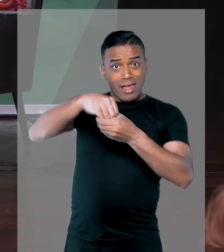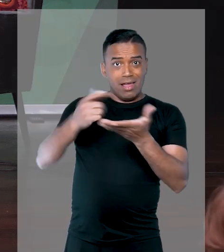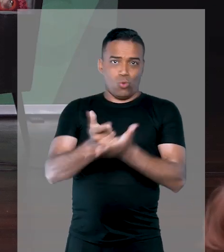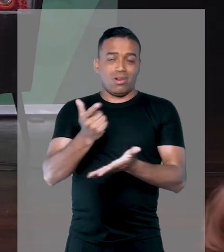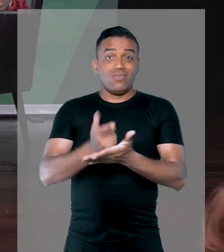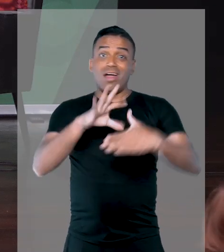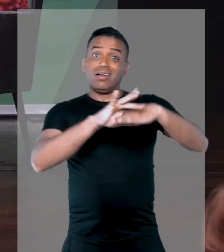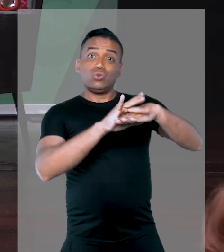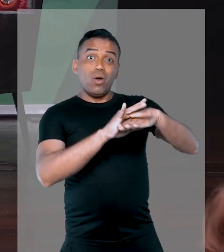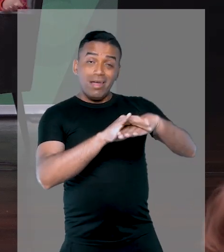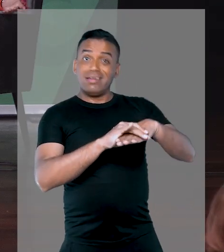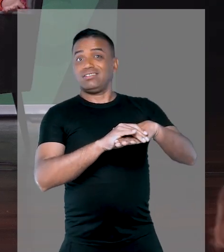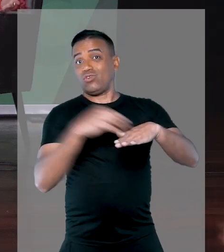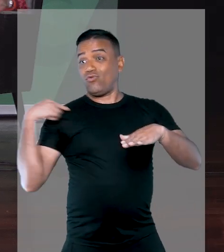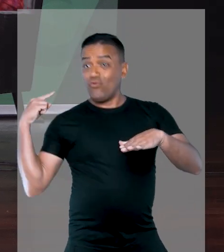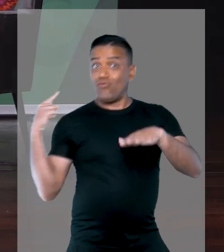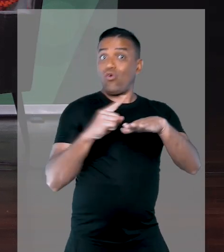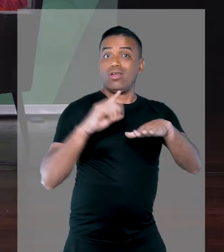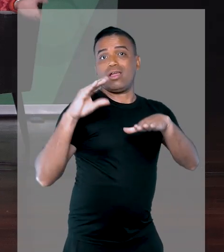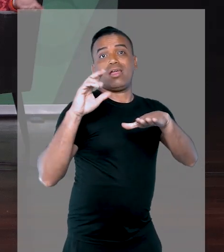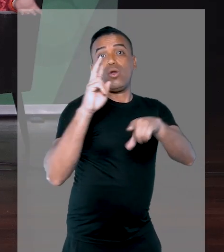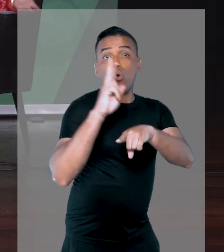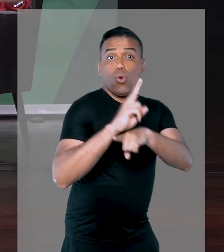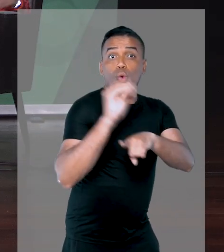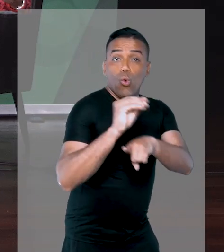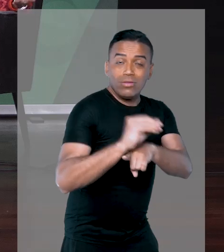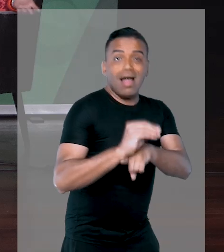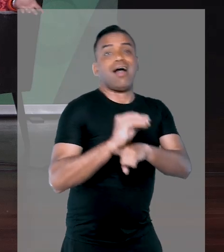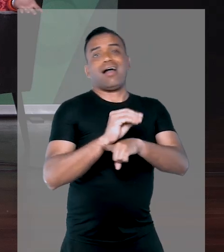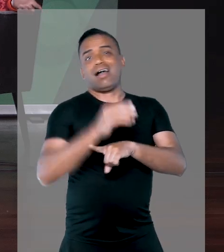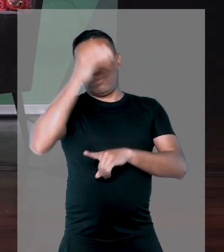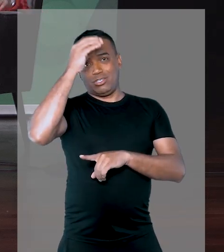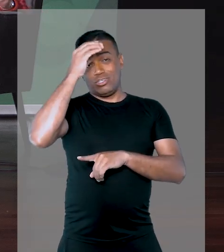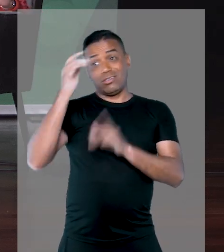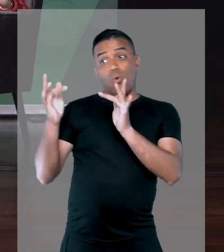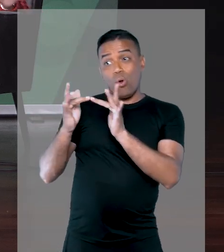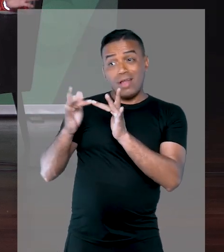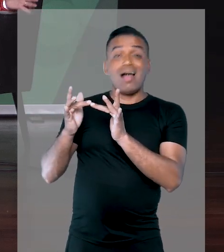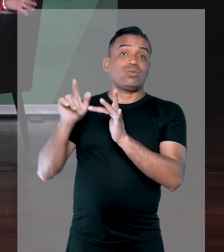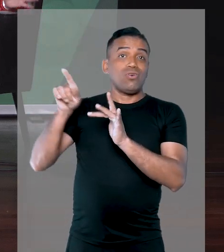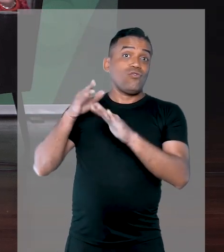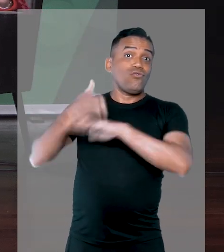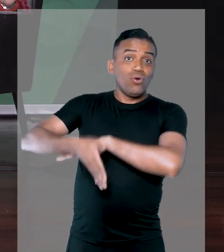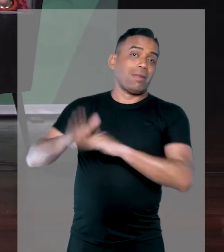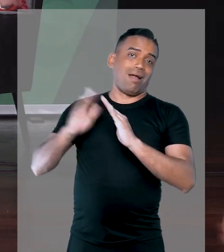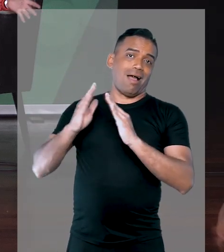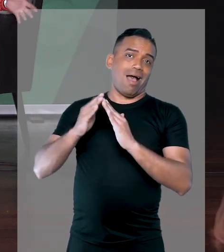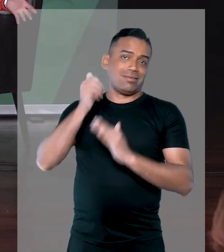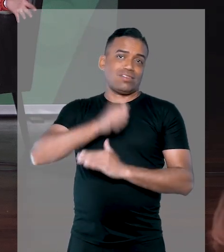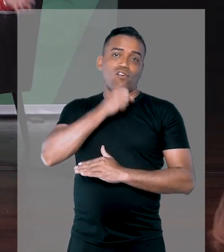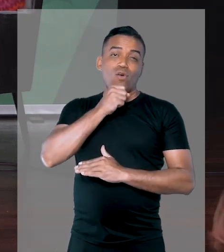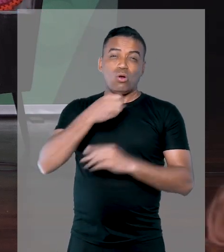e eu passei um tempo cuidando da minha tia Geralda e, para isso, eu fiquei na casa da minha avó. Então, eu tinha contato com a minha avó, eu fiquei lá por umas